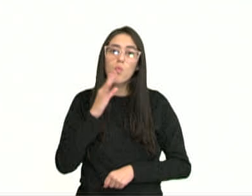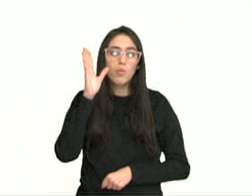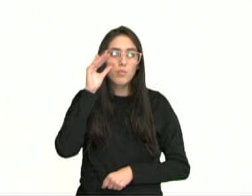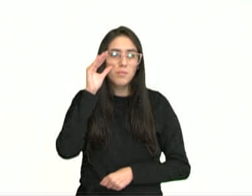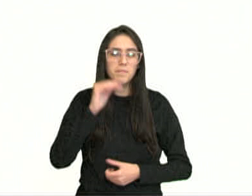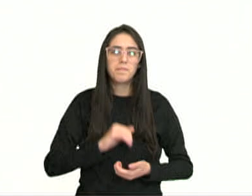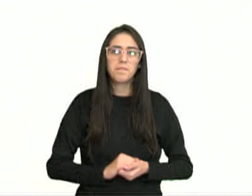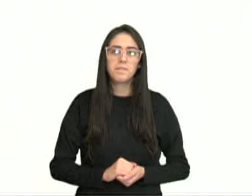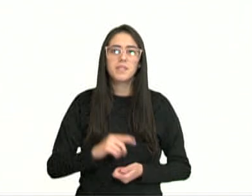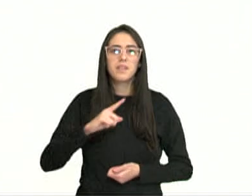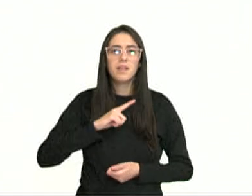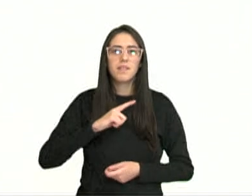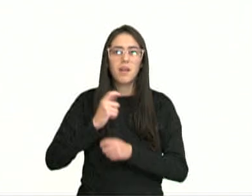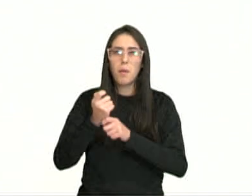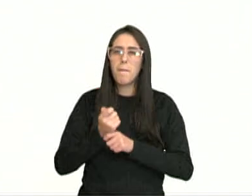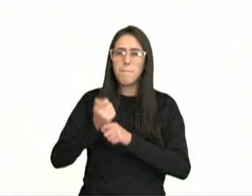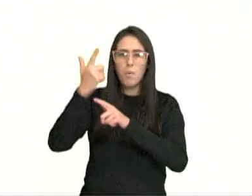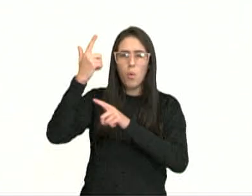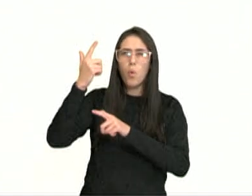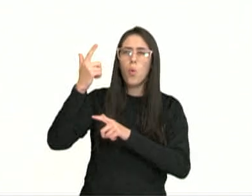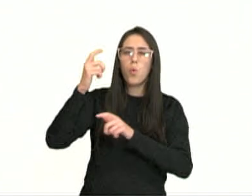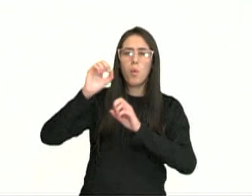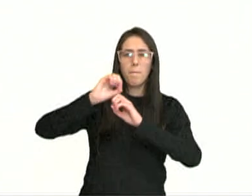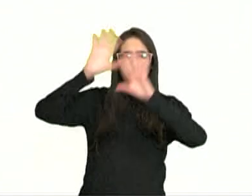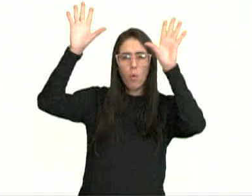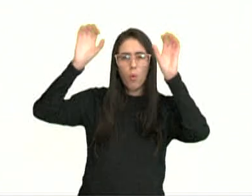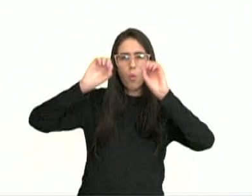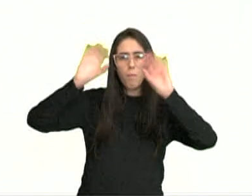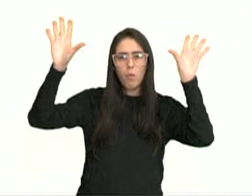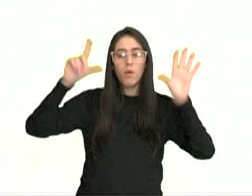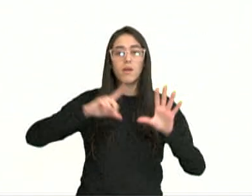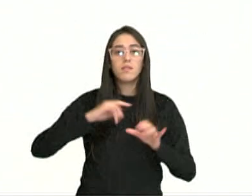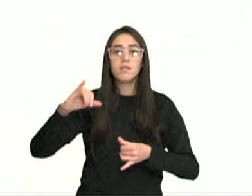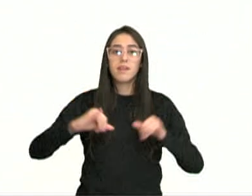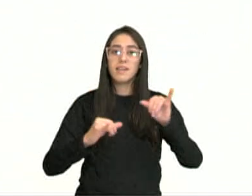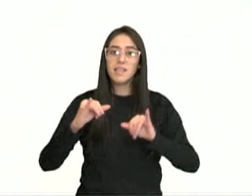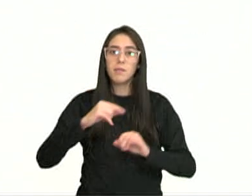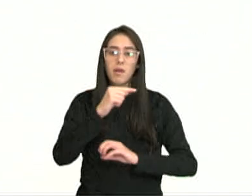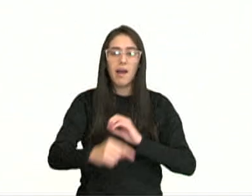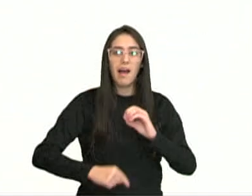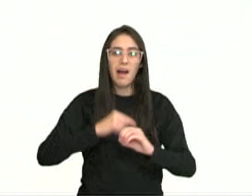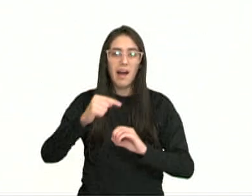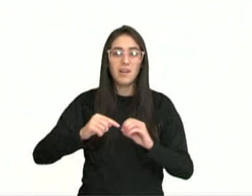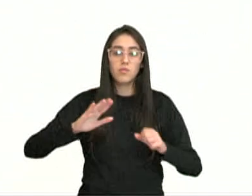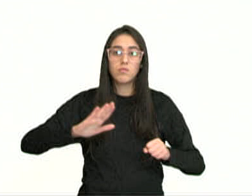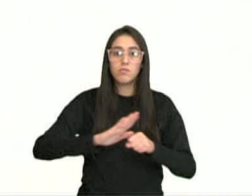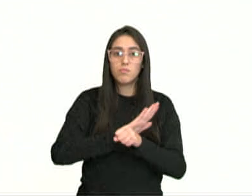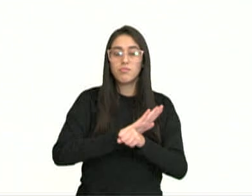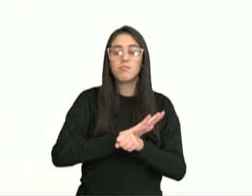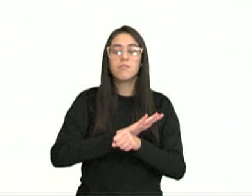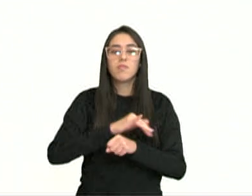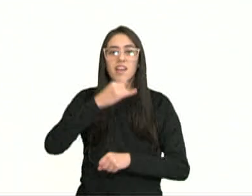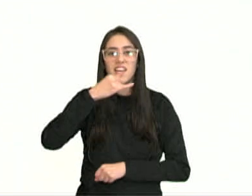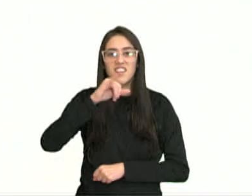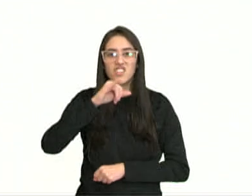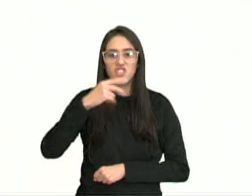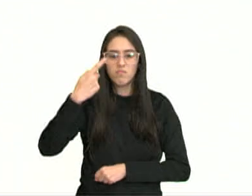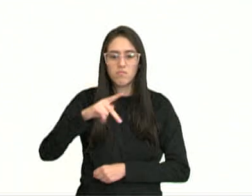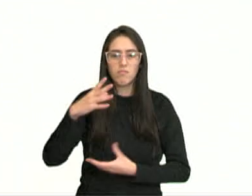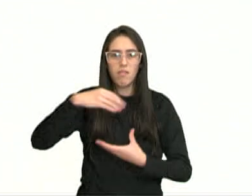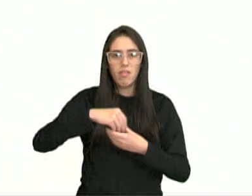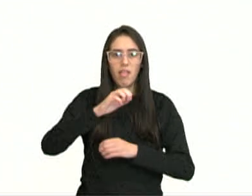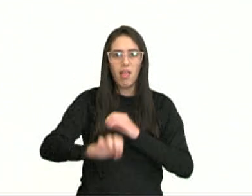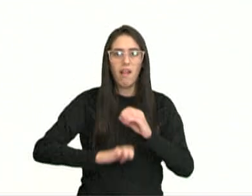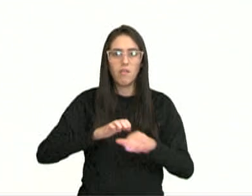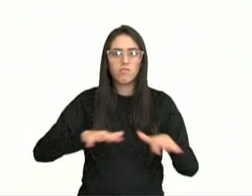Os fogos de artifício são feitos de substâncias químicas, cujos átomos acumulam energia quando os elétrons se movimentam.